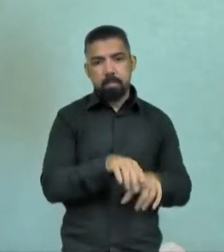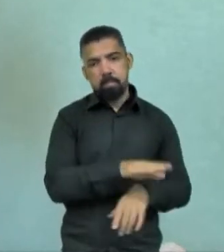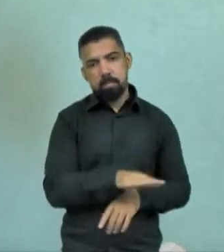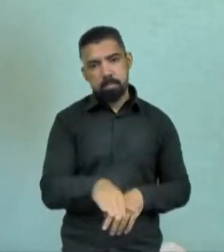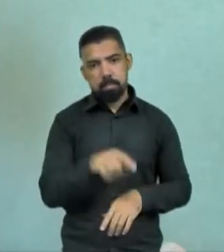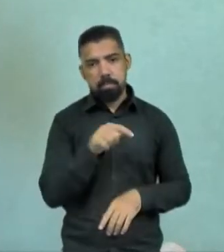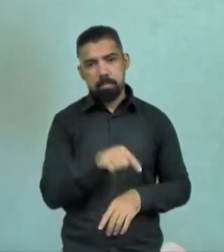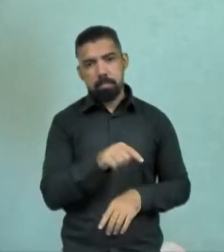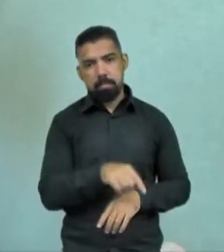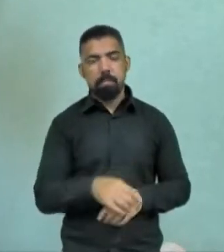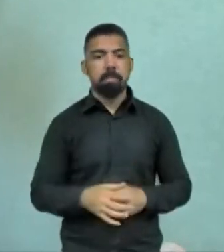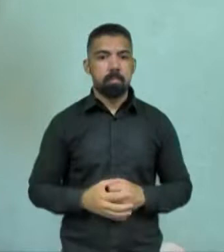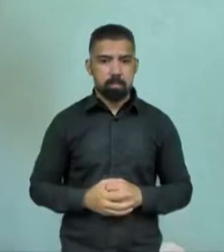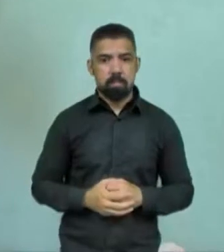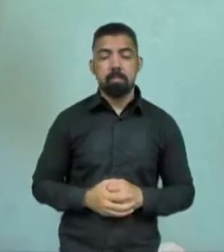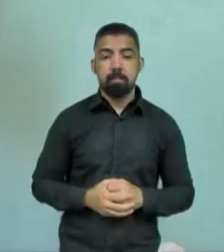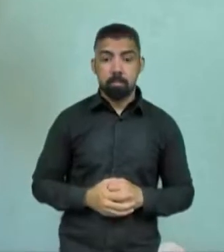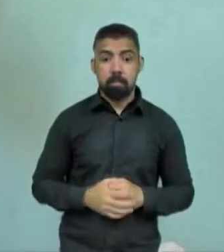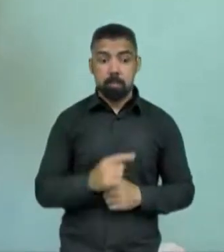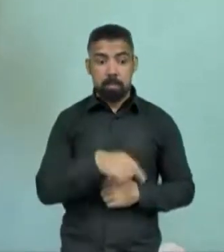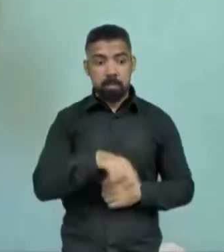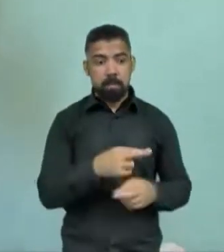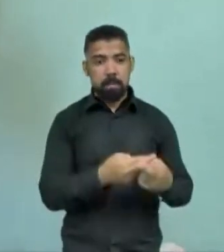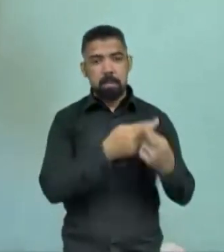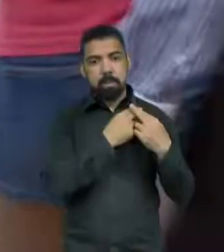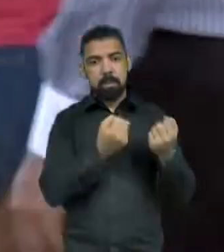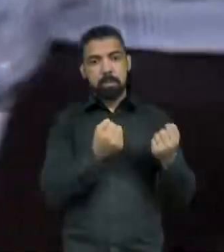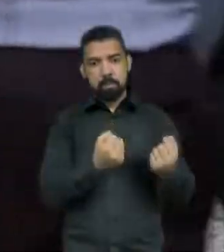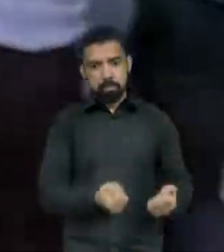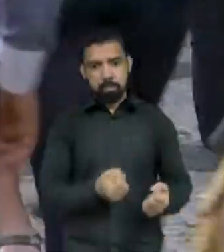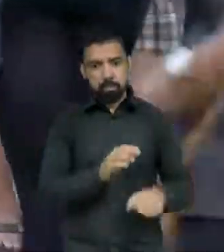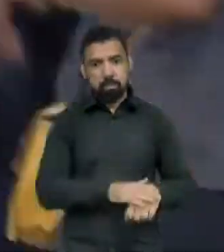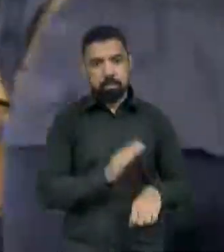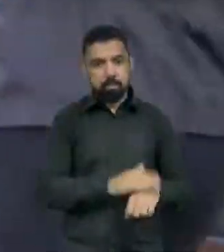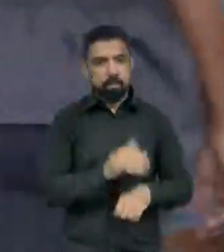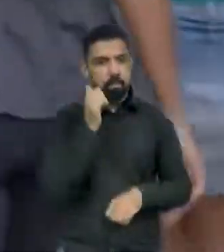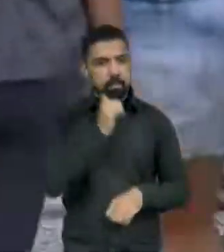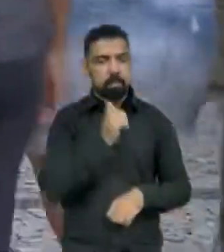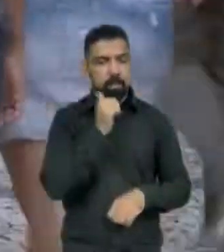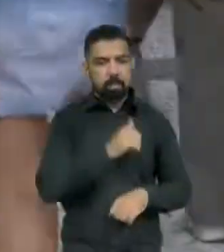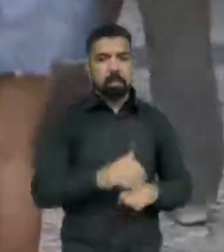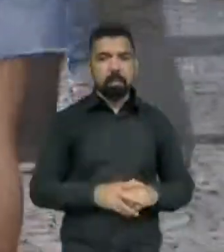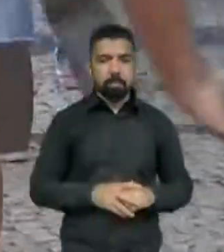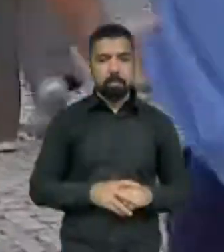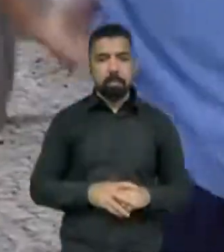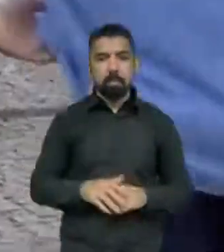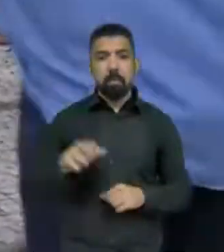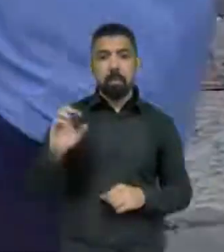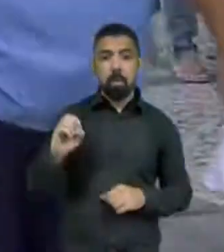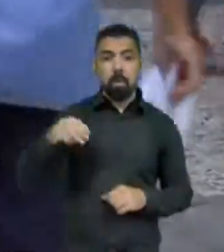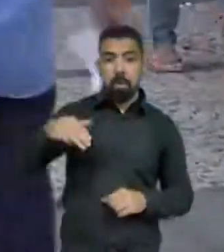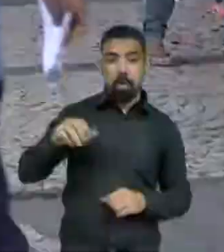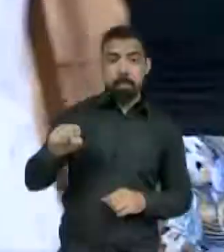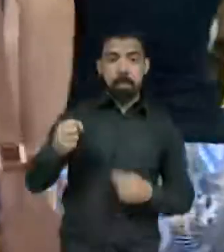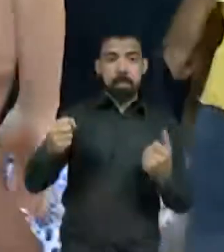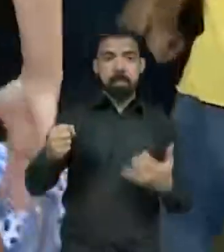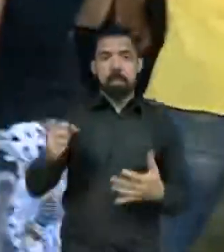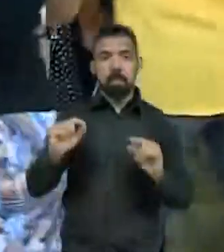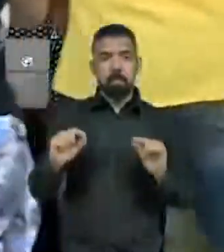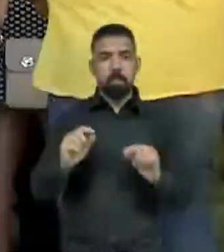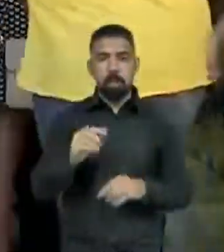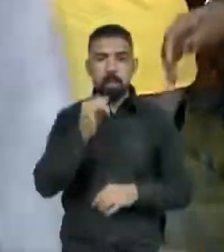Então, essas funções ficaram muito pesadas para as mulheres. Segundo a OMS, as mulheres são, de maneira geral,